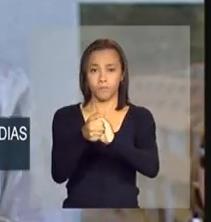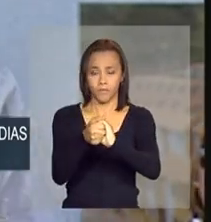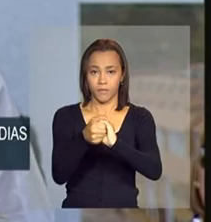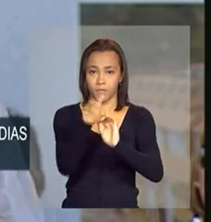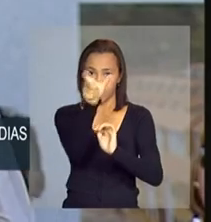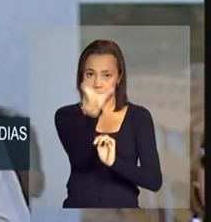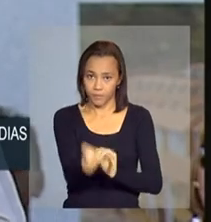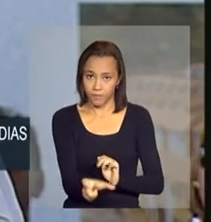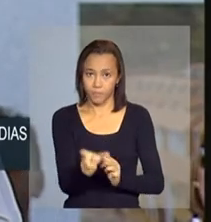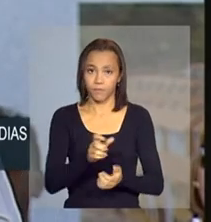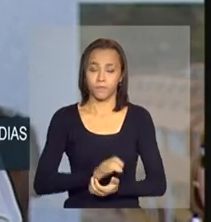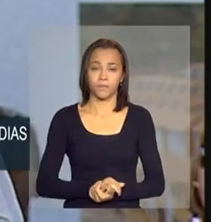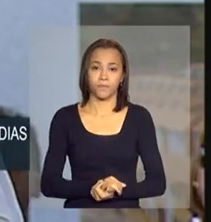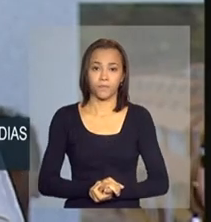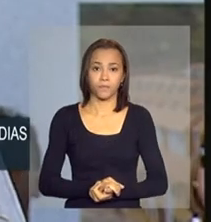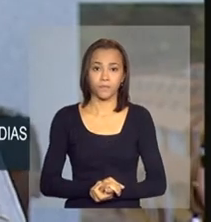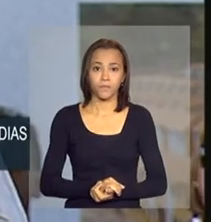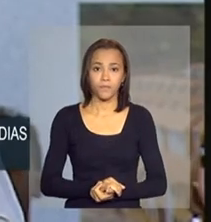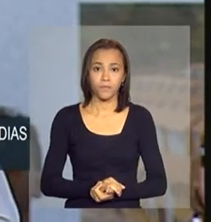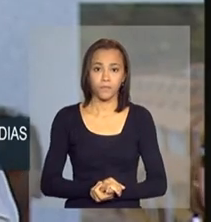e o senhor